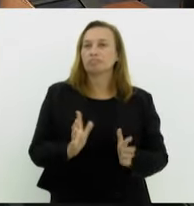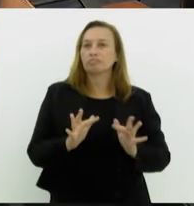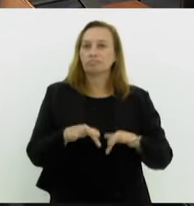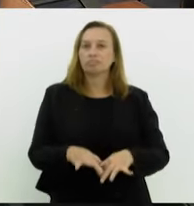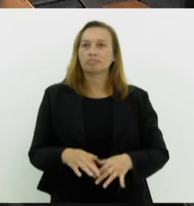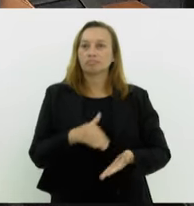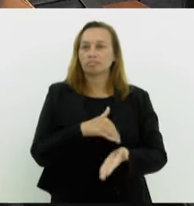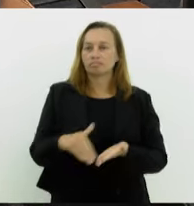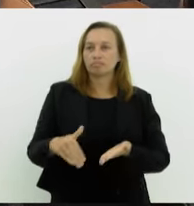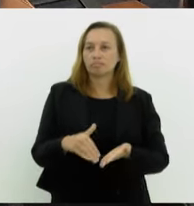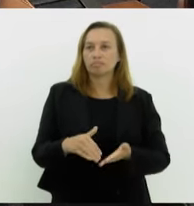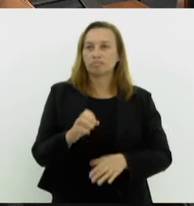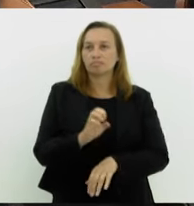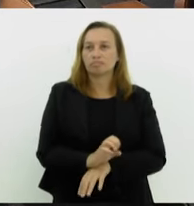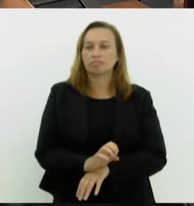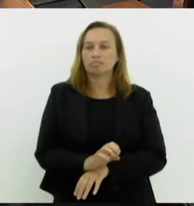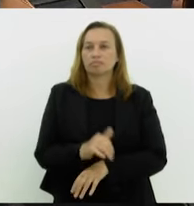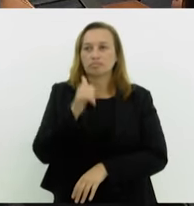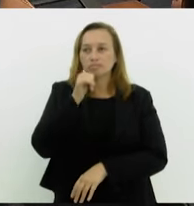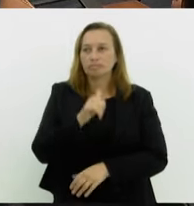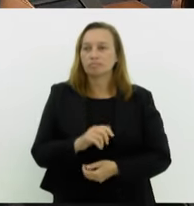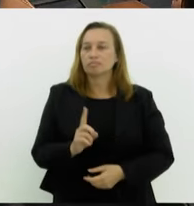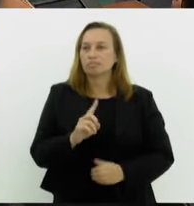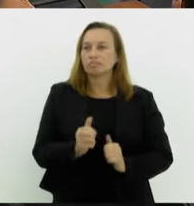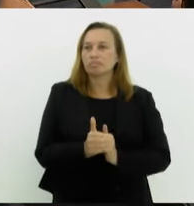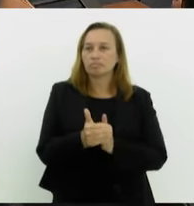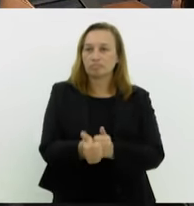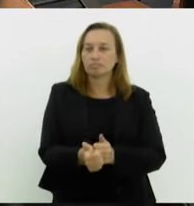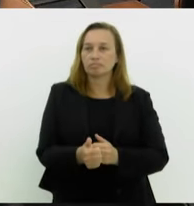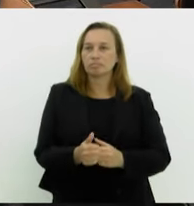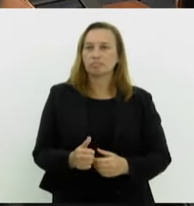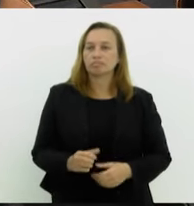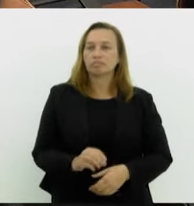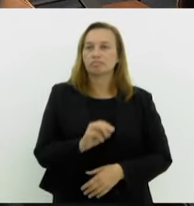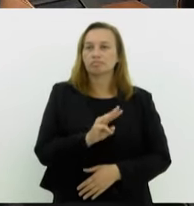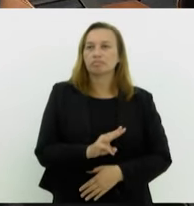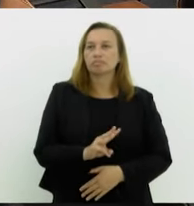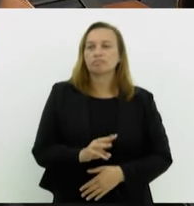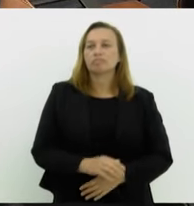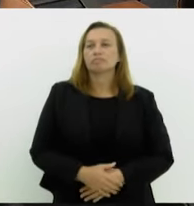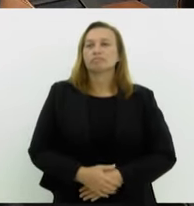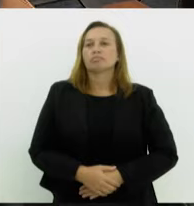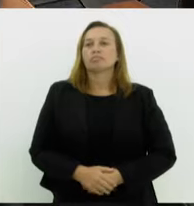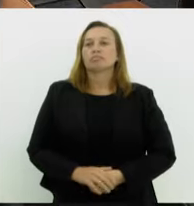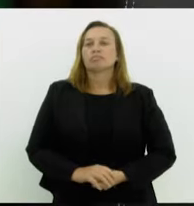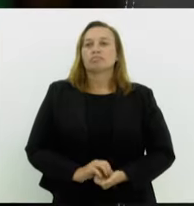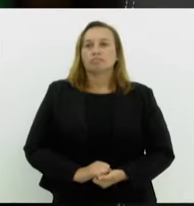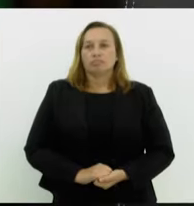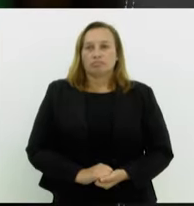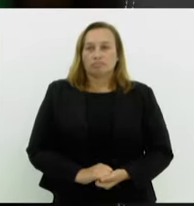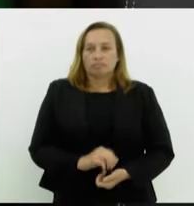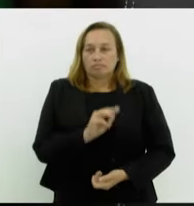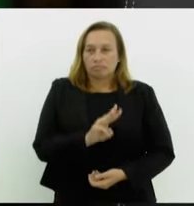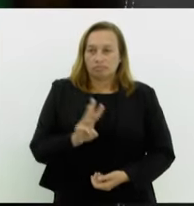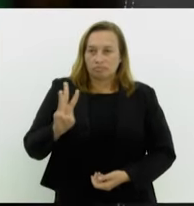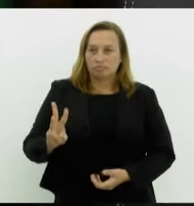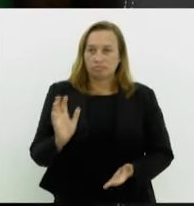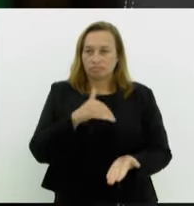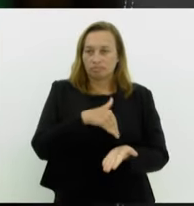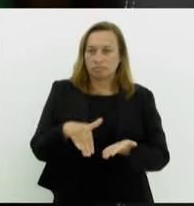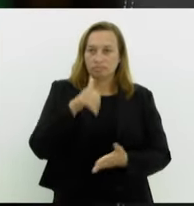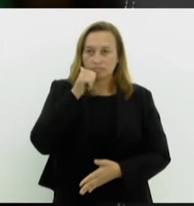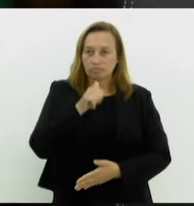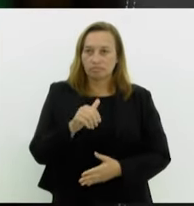da Secretaria Estadual da mulher para quem ainda não segue a @mulher RJ o site da secretaria da mulher tá